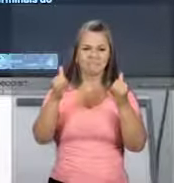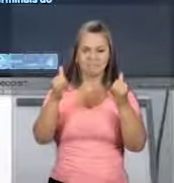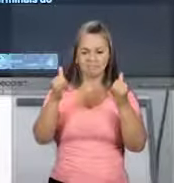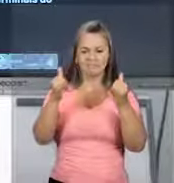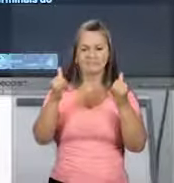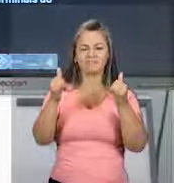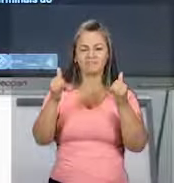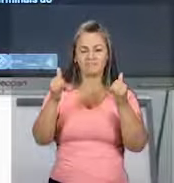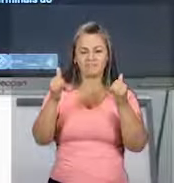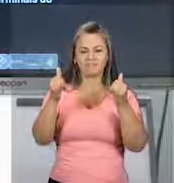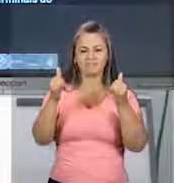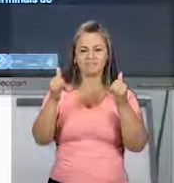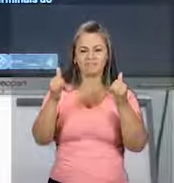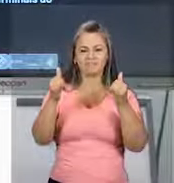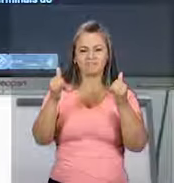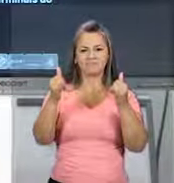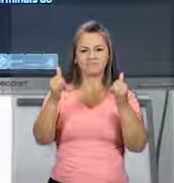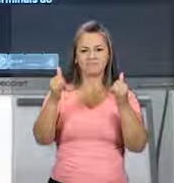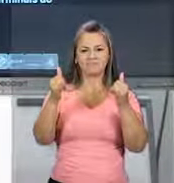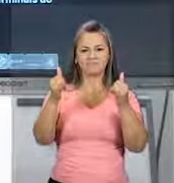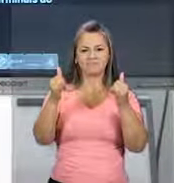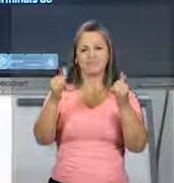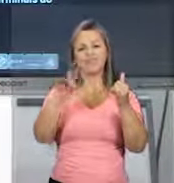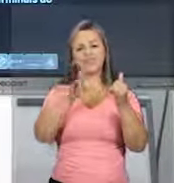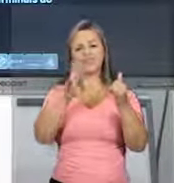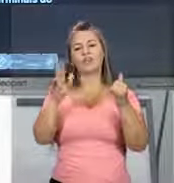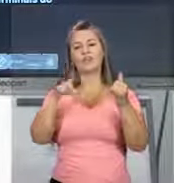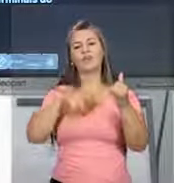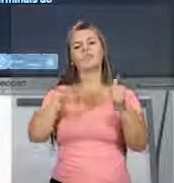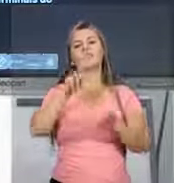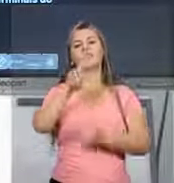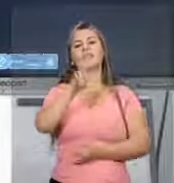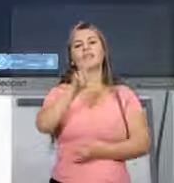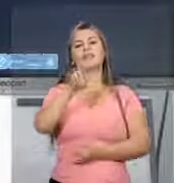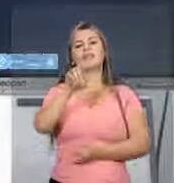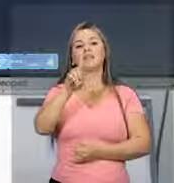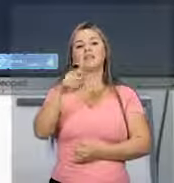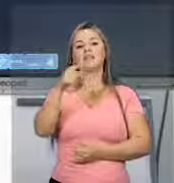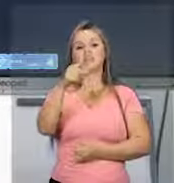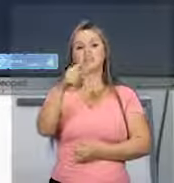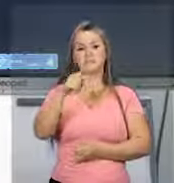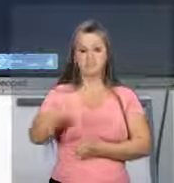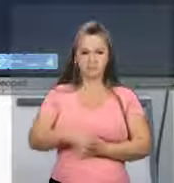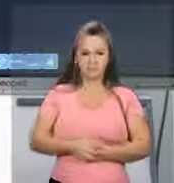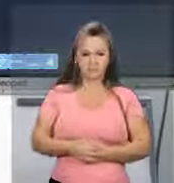polos, entre aqueles dois pontos, que é o que chamamos de DDP.